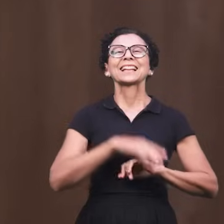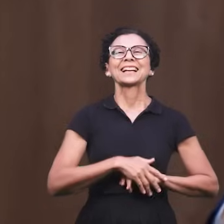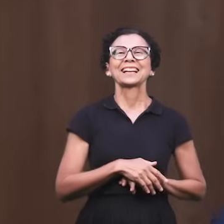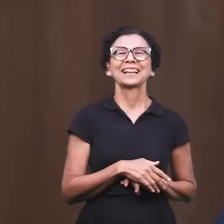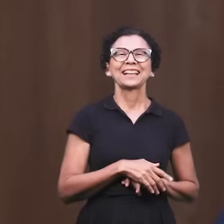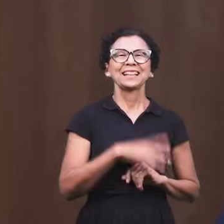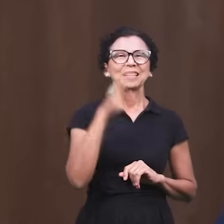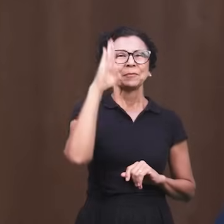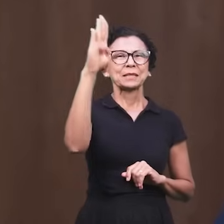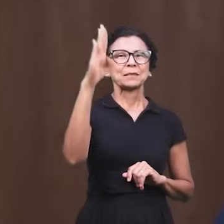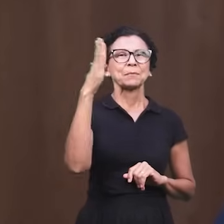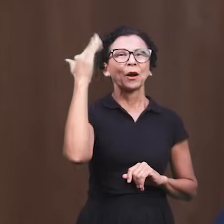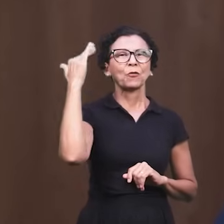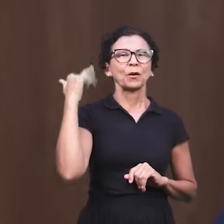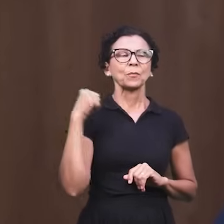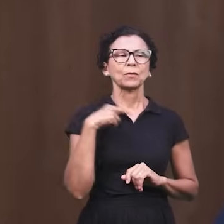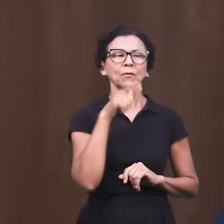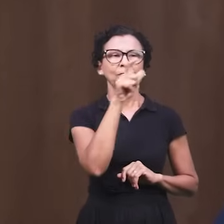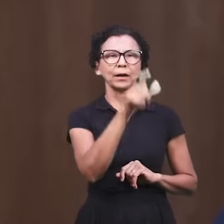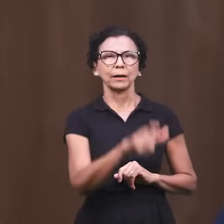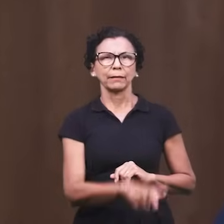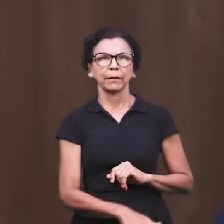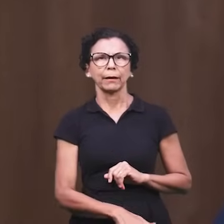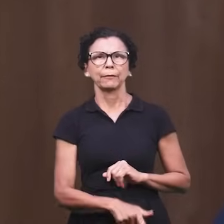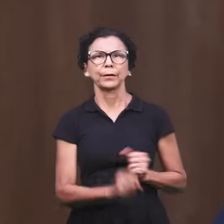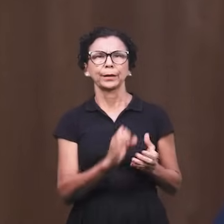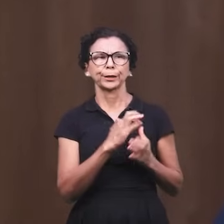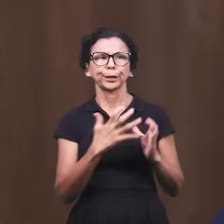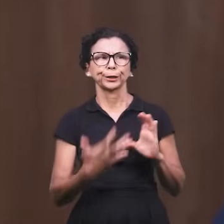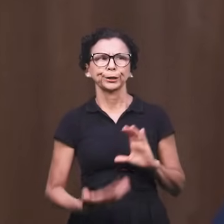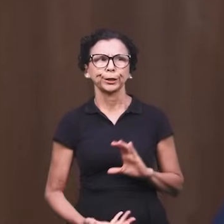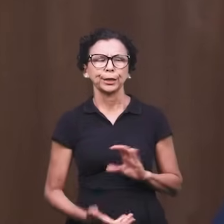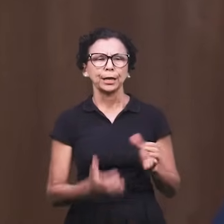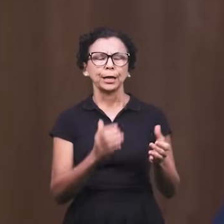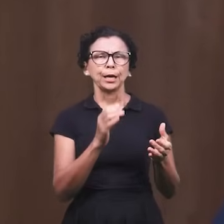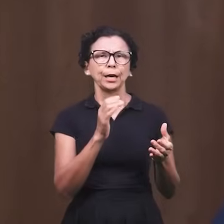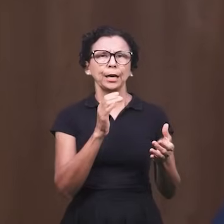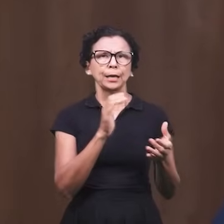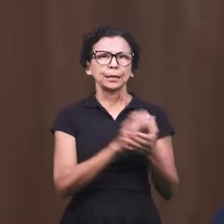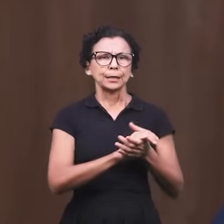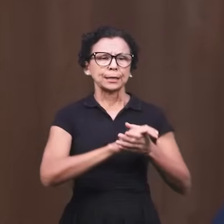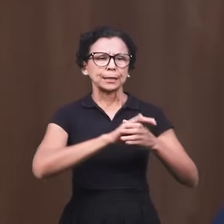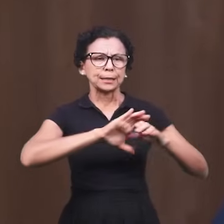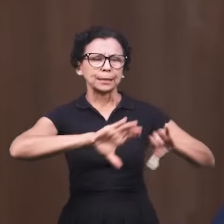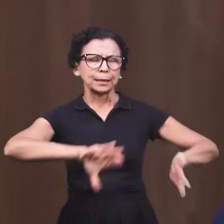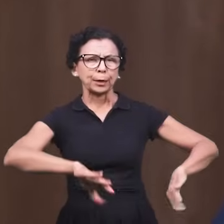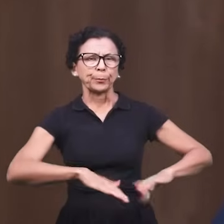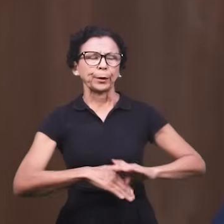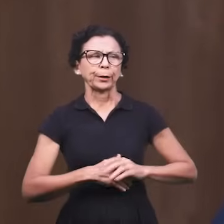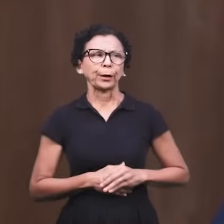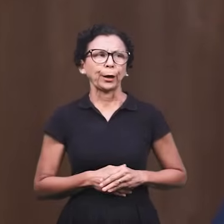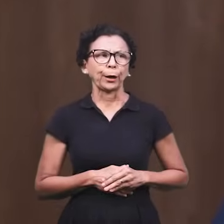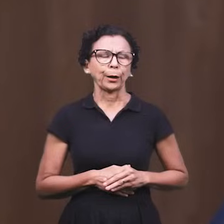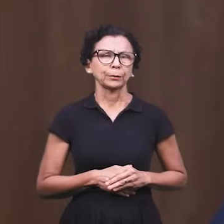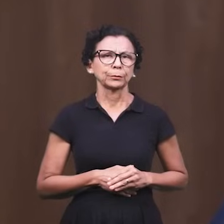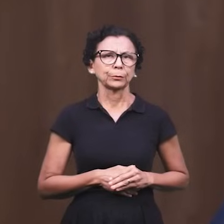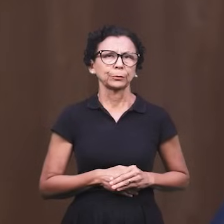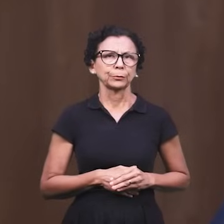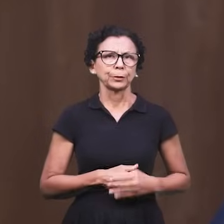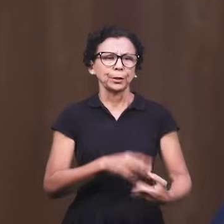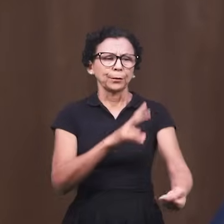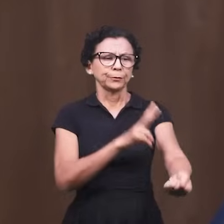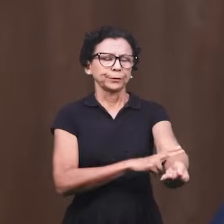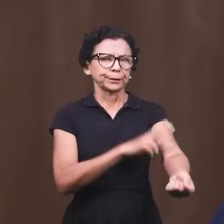fulano de tal. Casamento desfeito, infeliz, drogado, que tem uma vida devassa e tudo